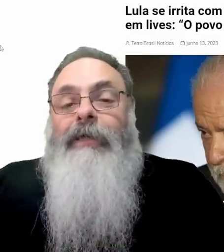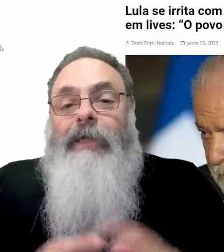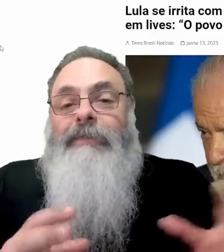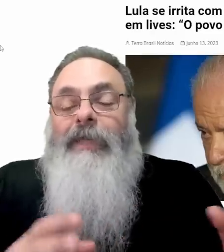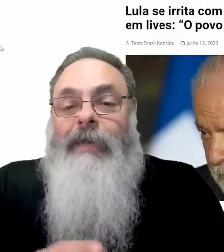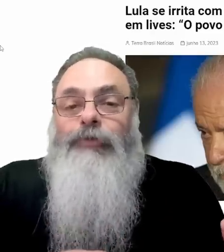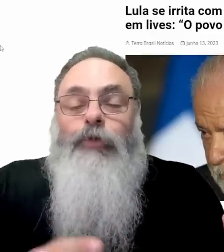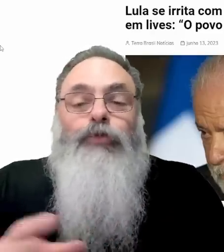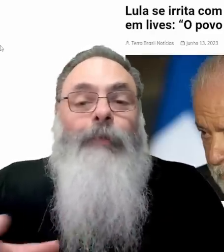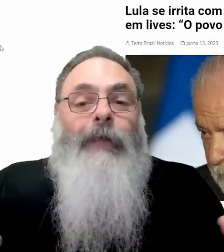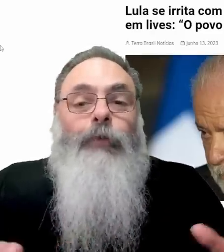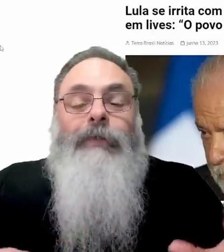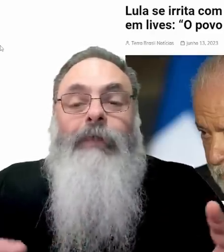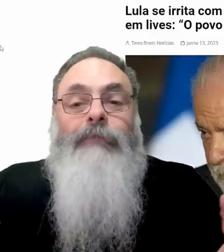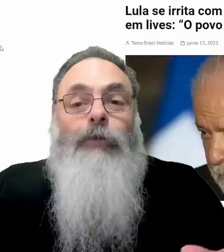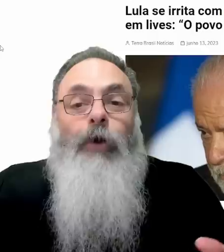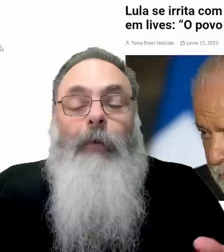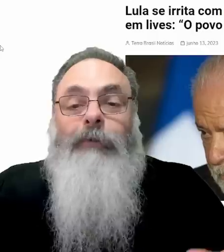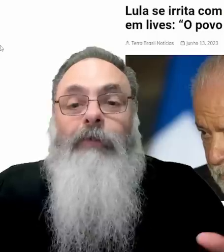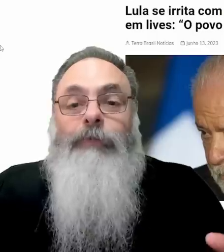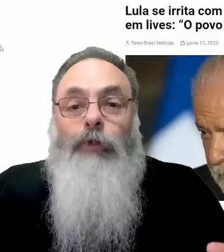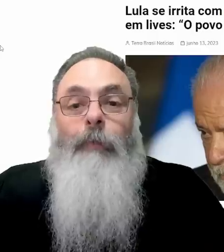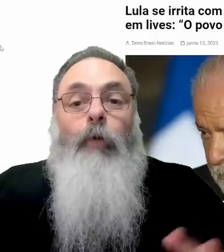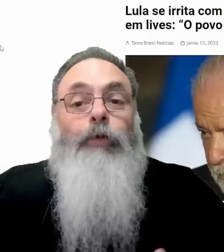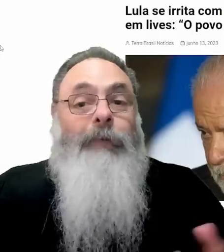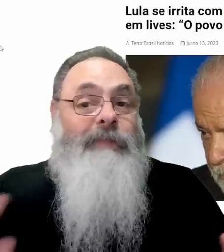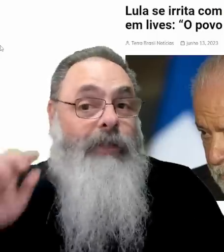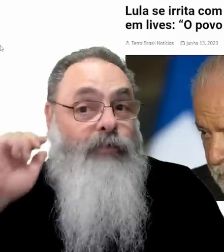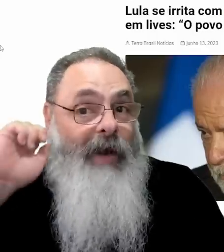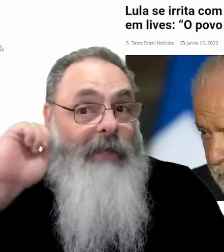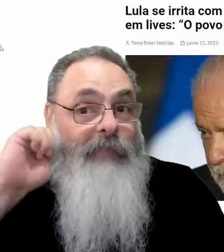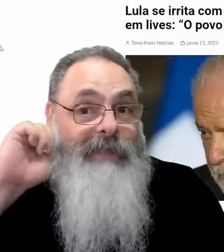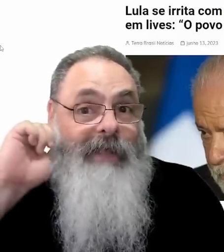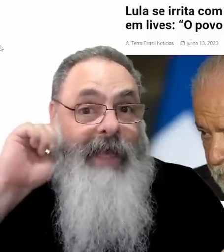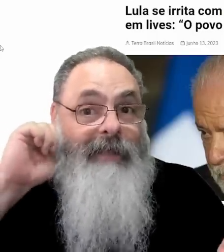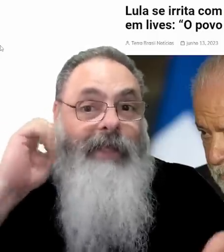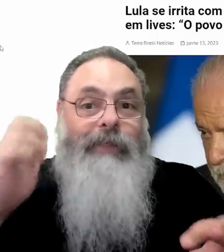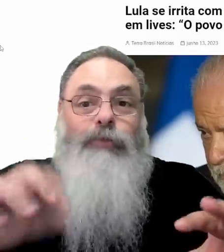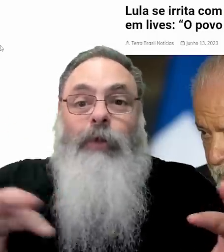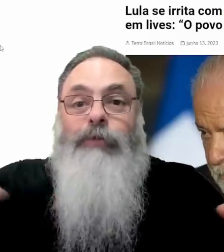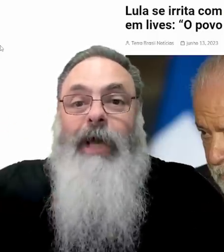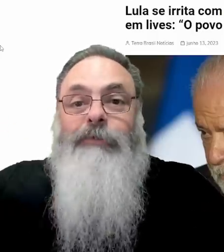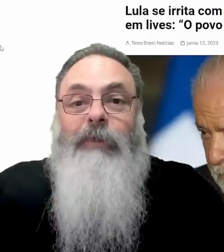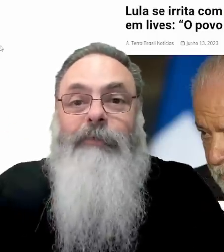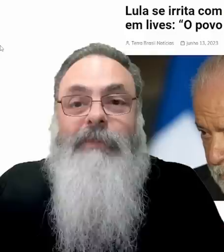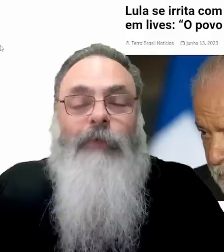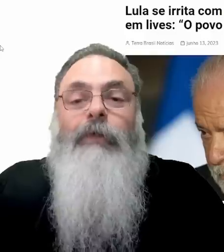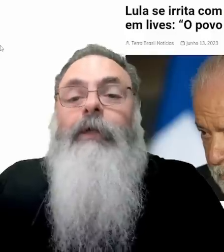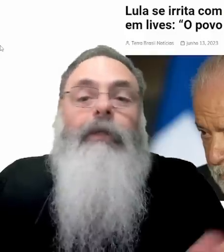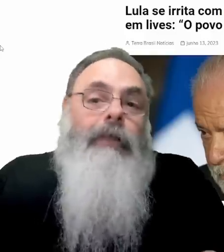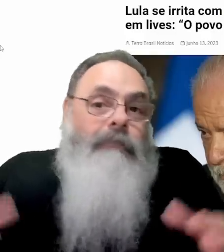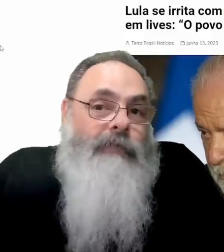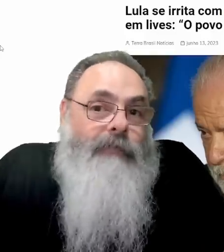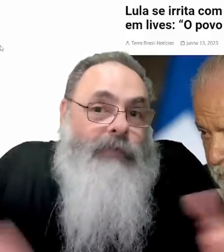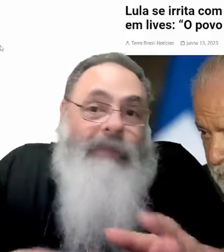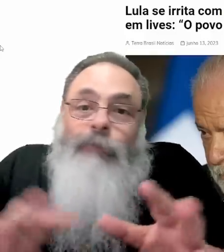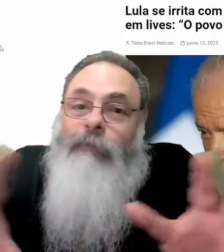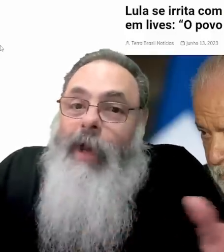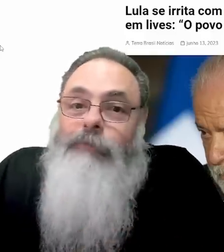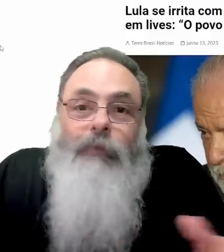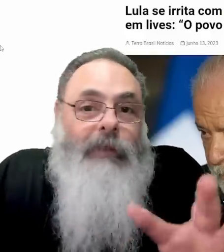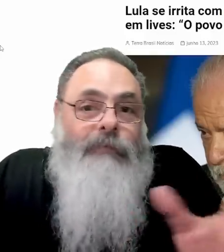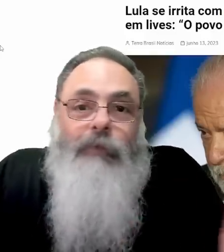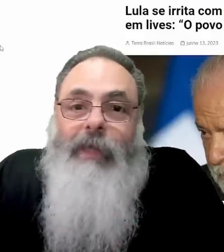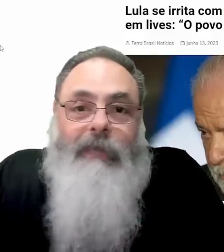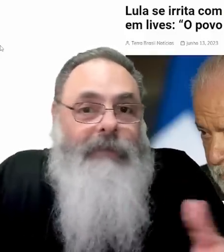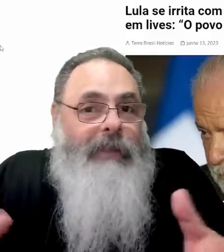esses caras estão acostumado com a televisão normal a televisão normal quando o presidente fala Faz aquela cadeia Nacional de rádio e televisão né e se você